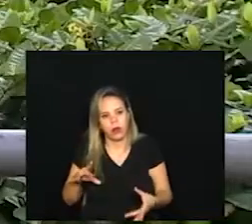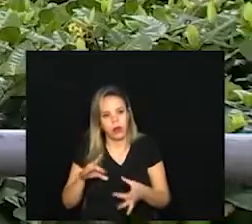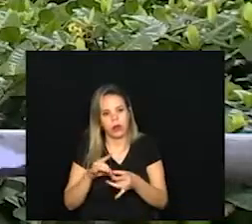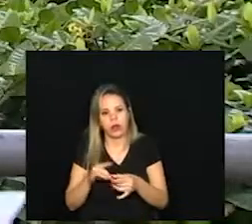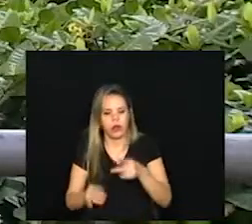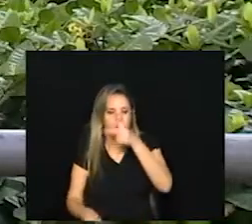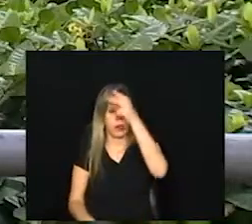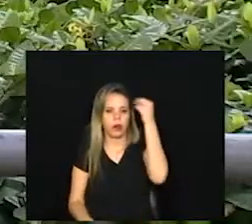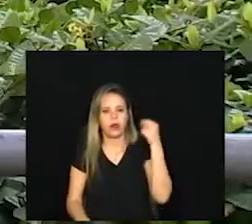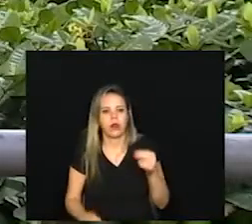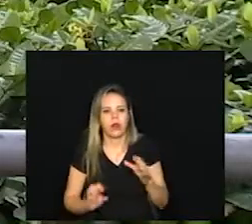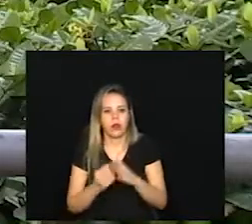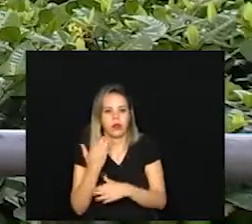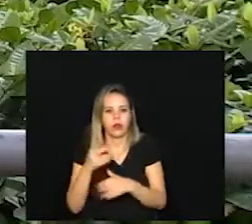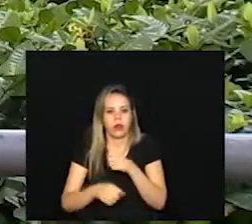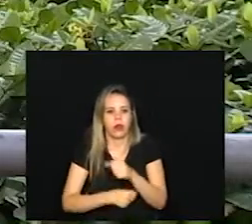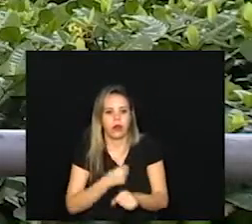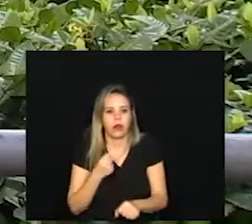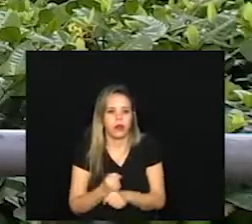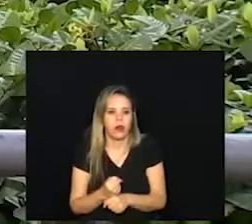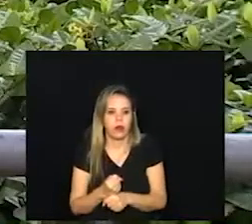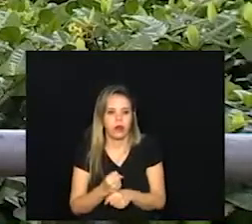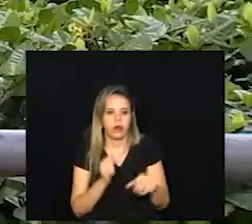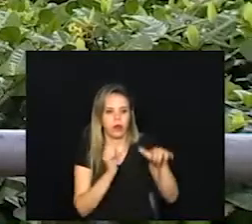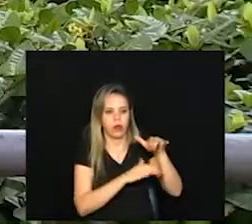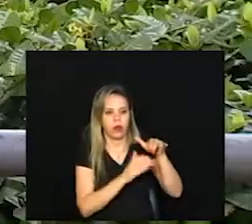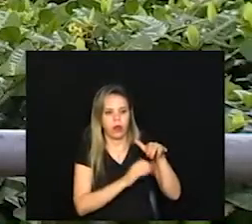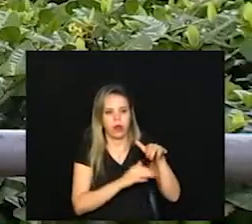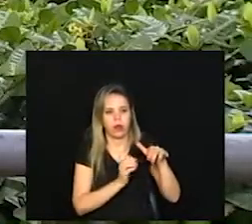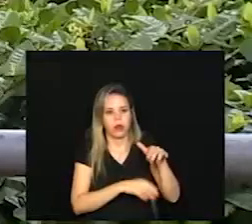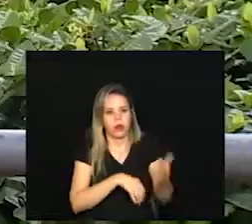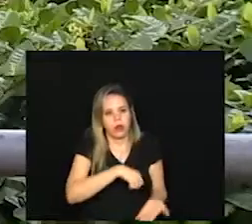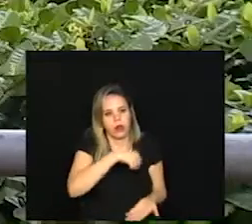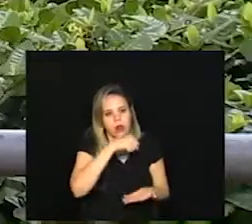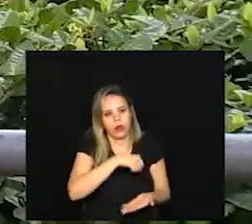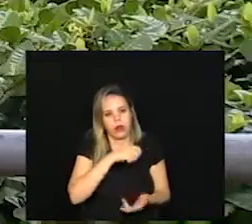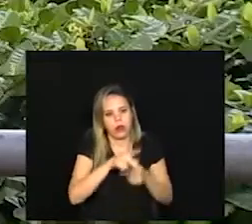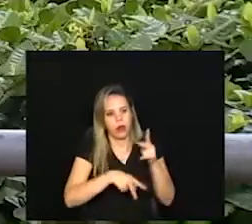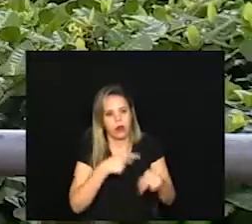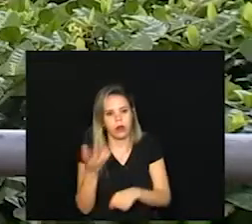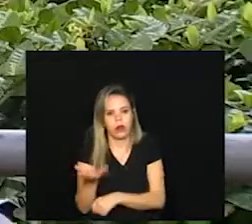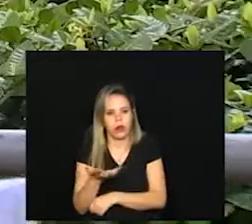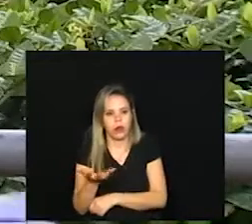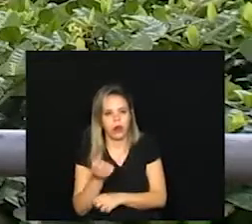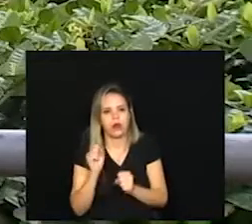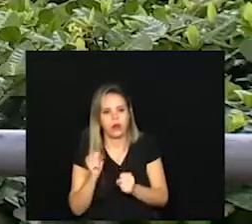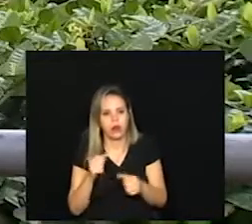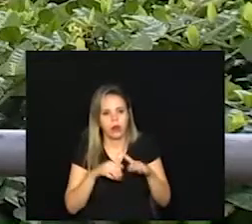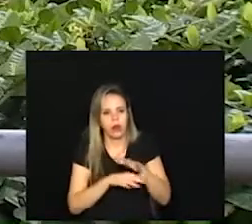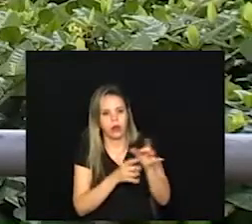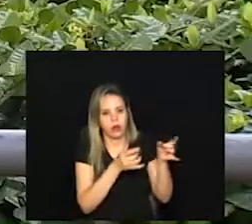da Prefeitura, que foi inaugurado esse ano, que é o abagageiro municipal. Lá a população em situação de rua pode deixar os seus,